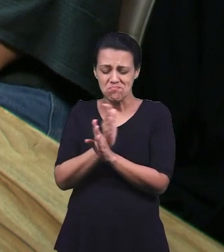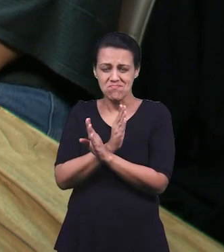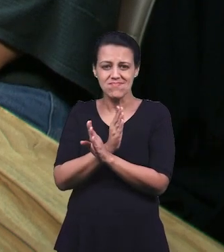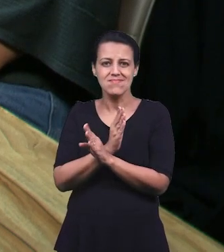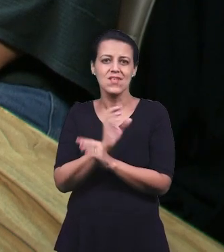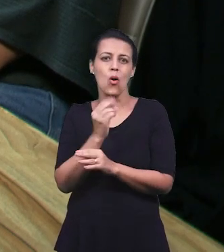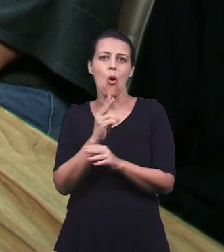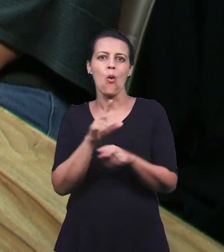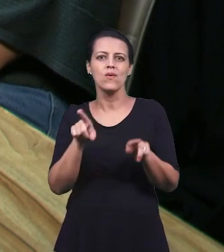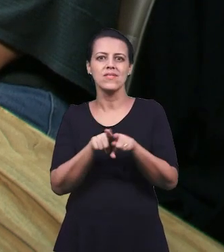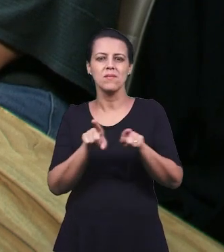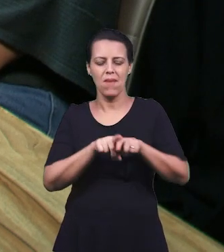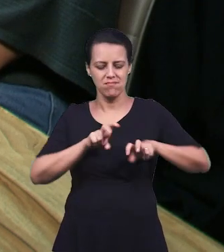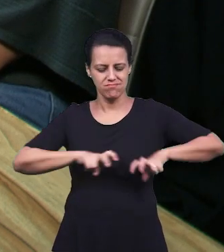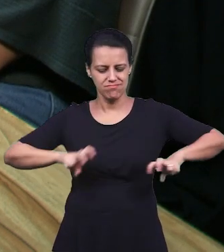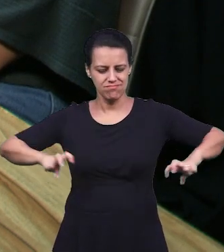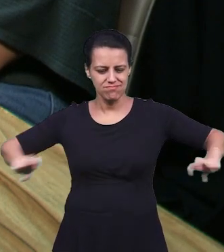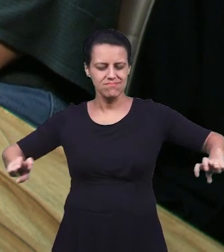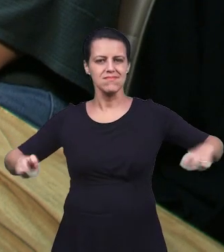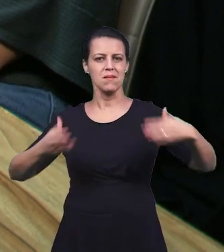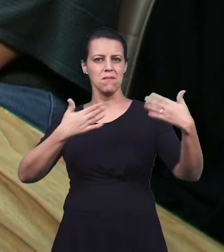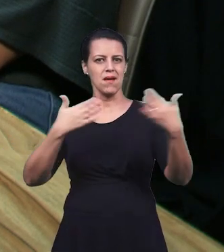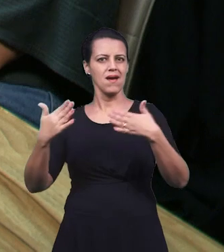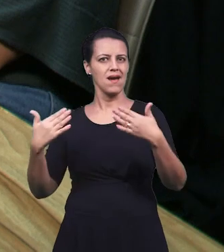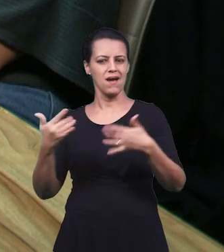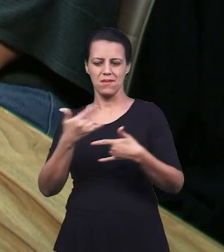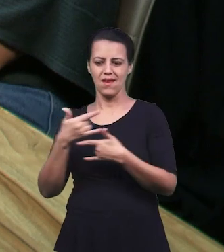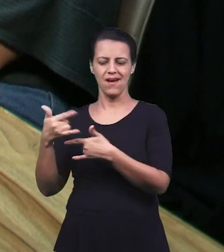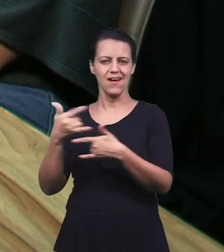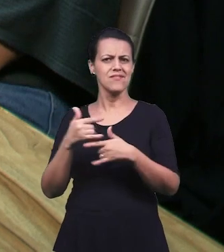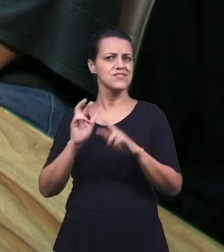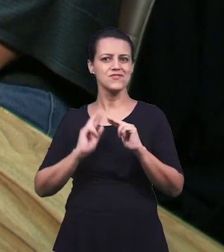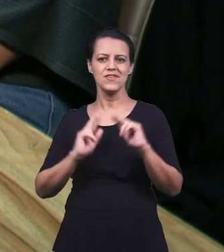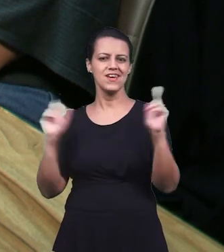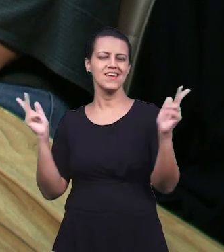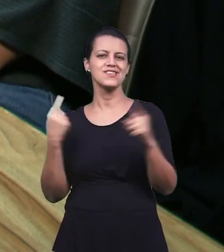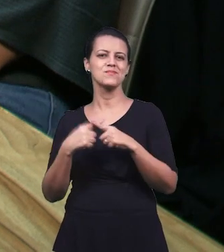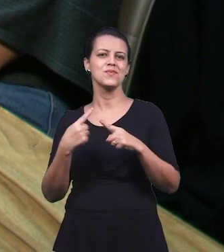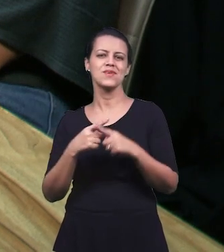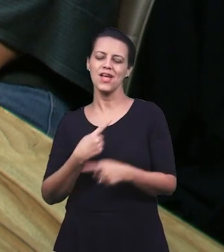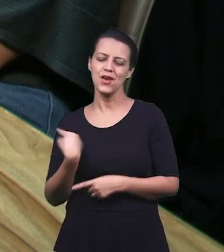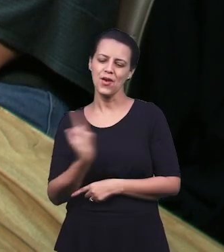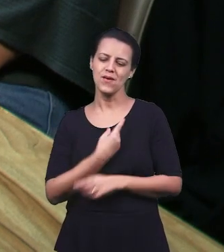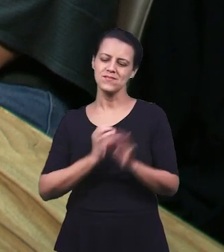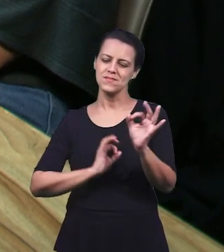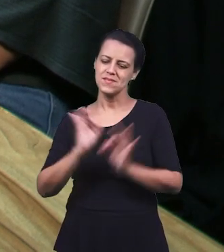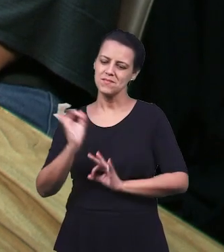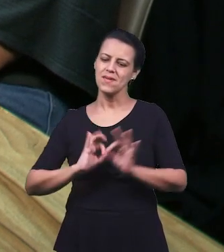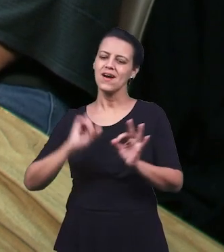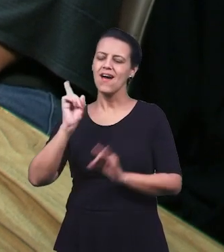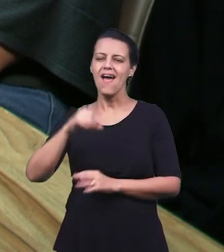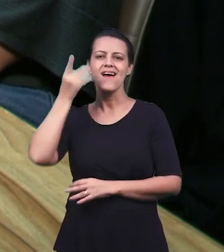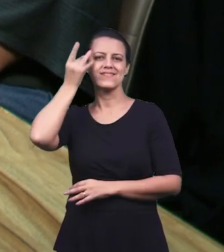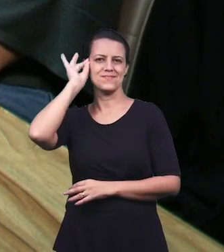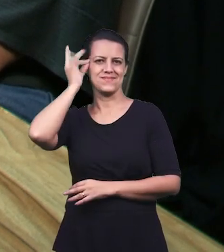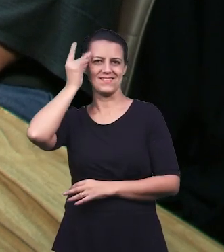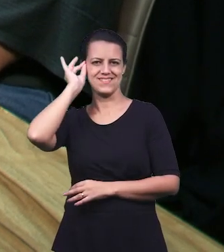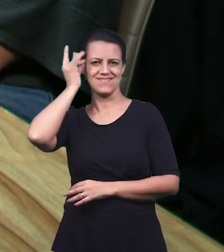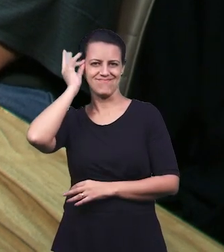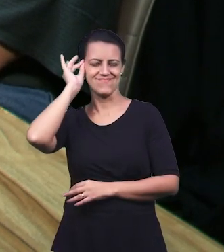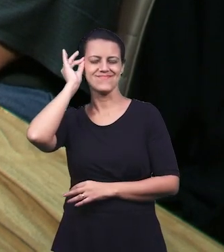mesa, há Exatamente. mudanças, mas o nosso preparo é diferente. O nosso preparo é espiritual. É espiritual. E como que o Senhor